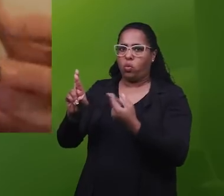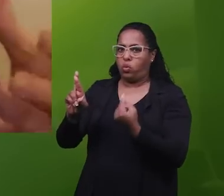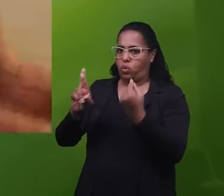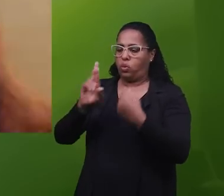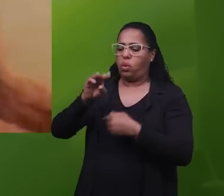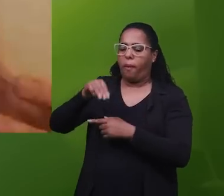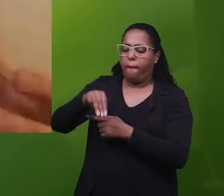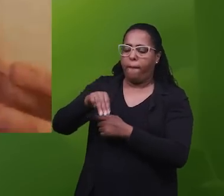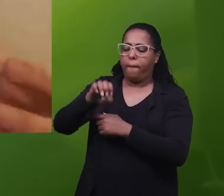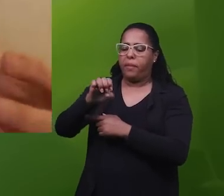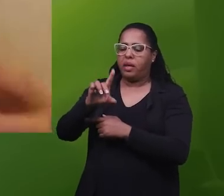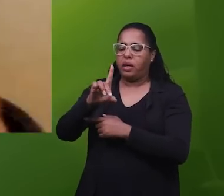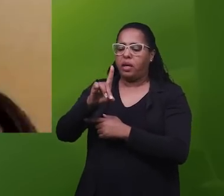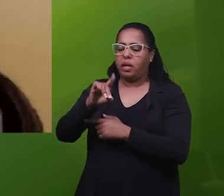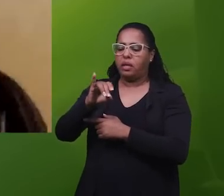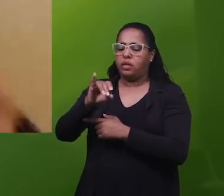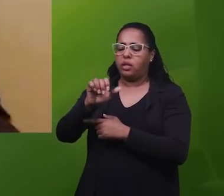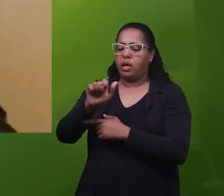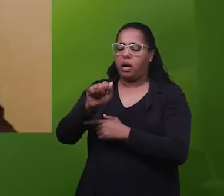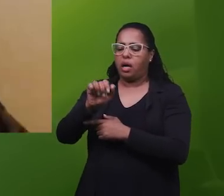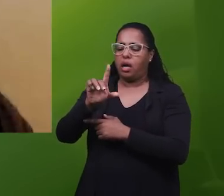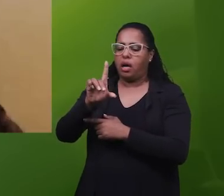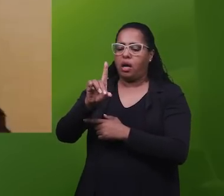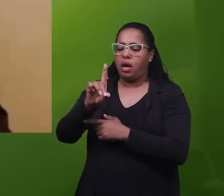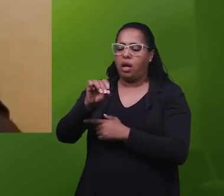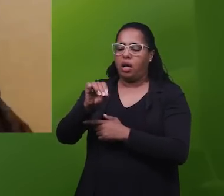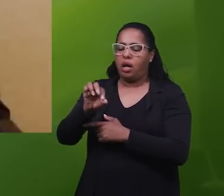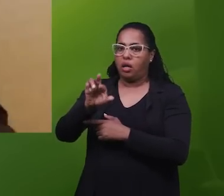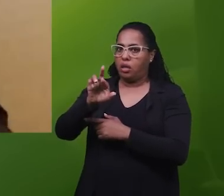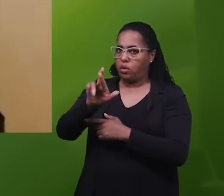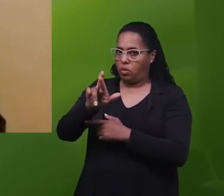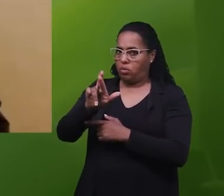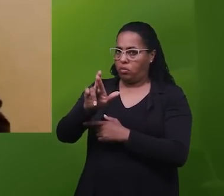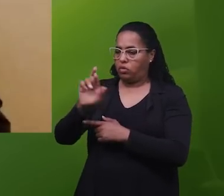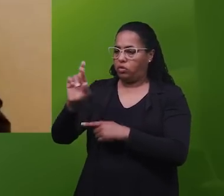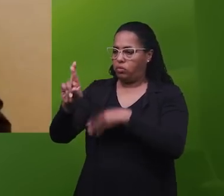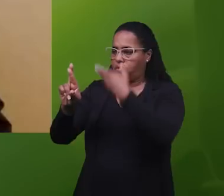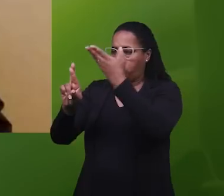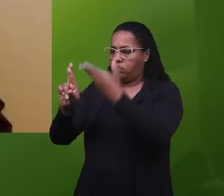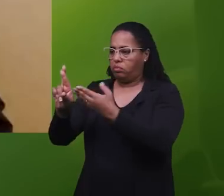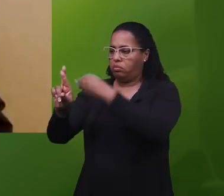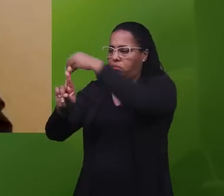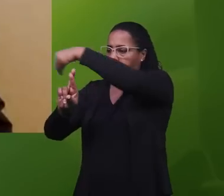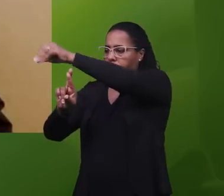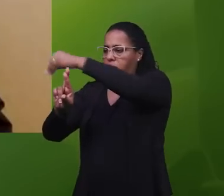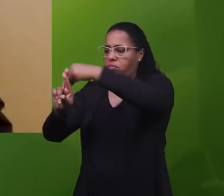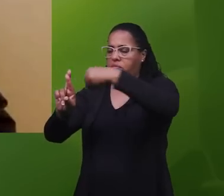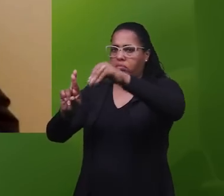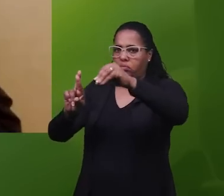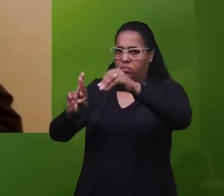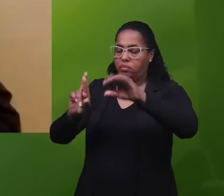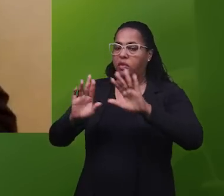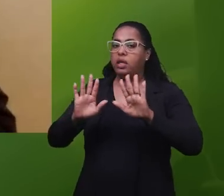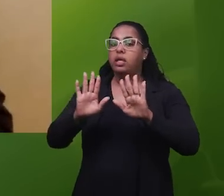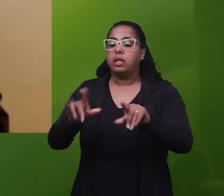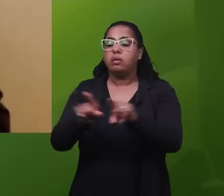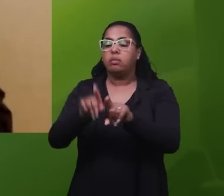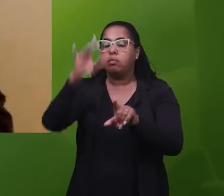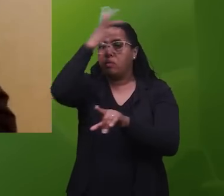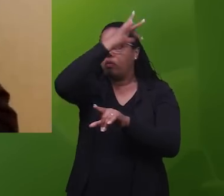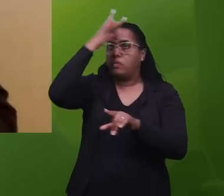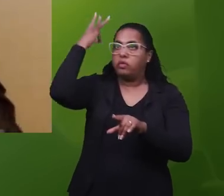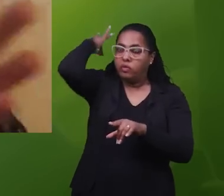naquele meio a soberana vontade de Deus revelada pelo Espírito Santo, que é